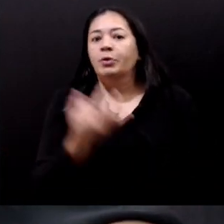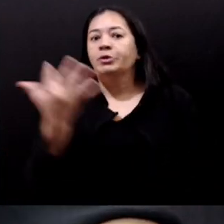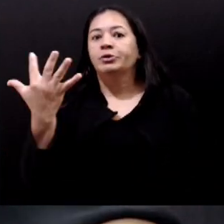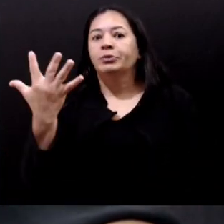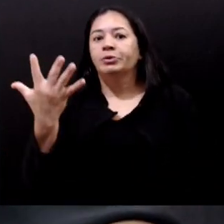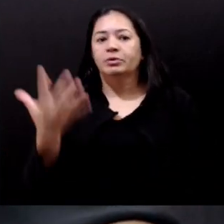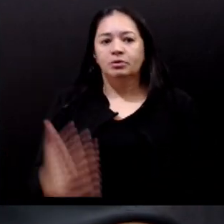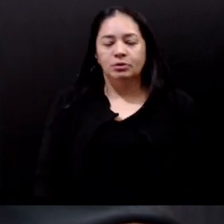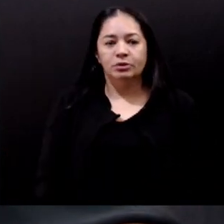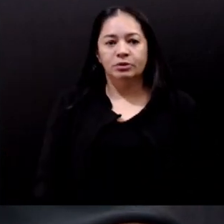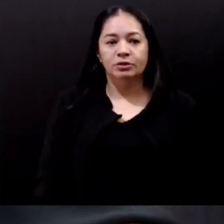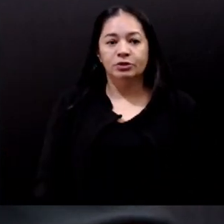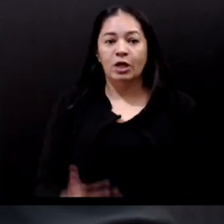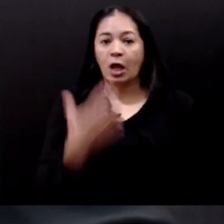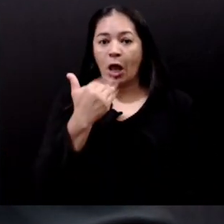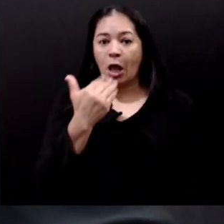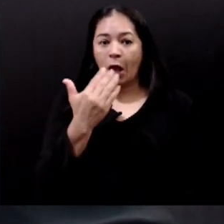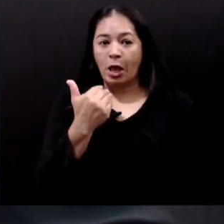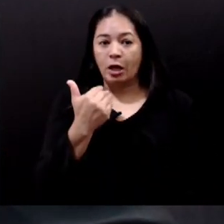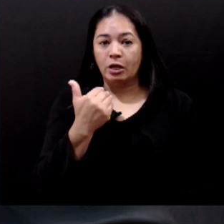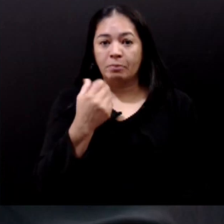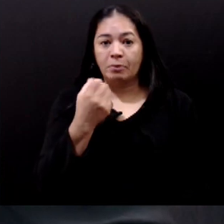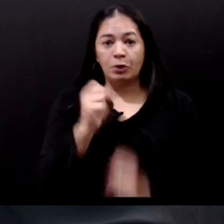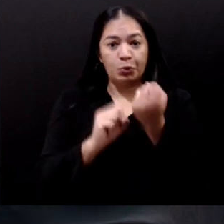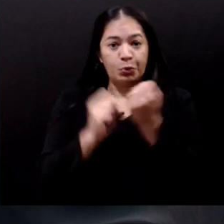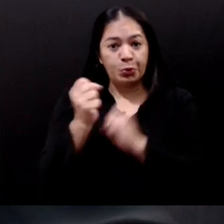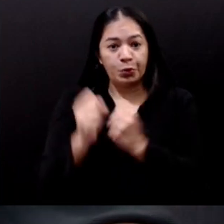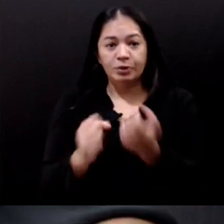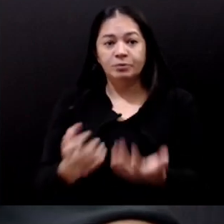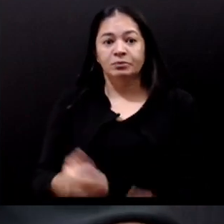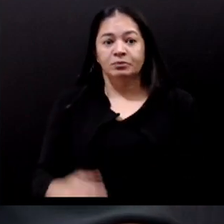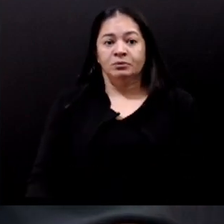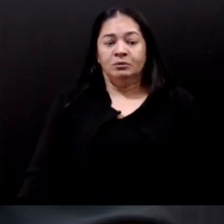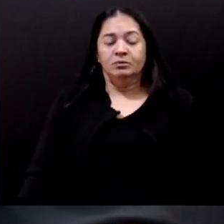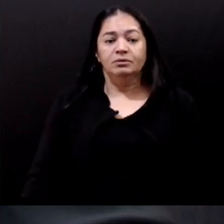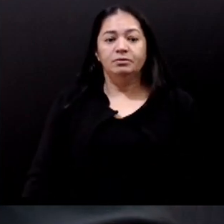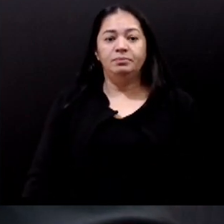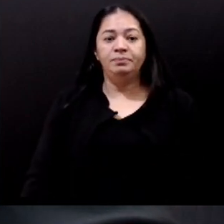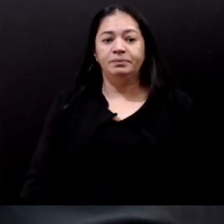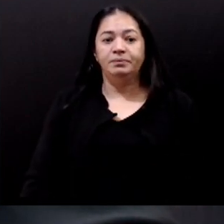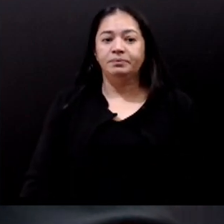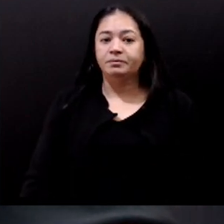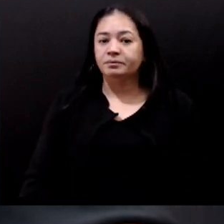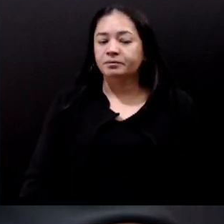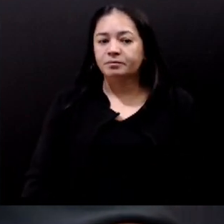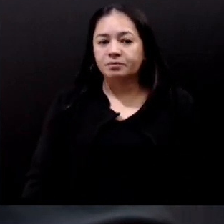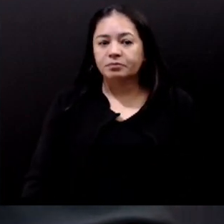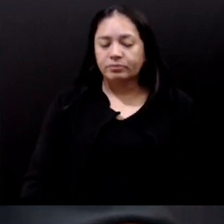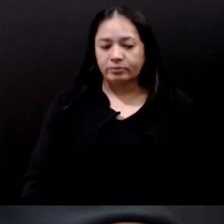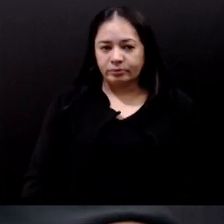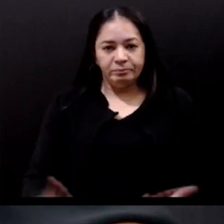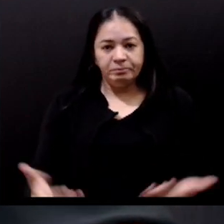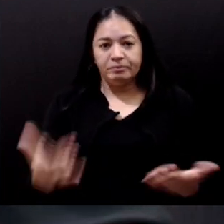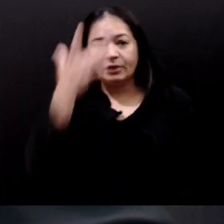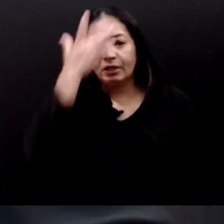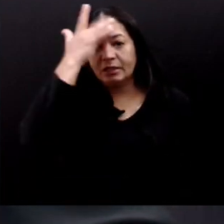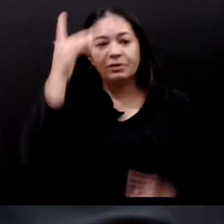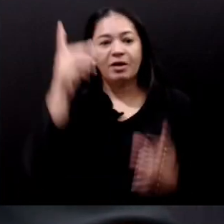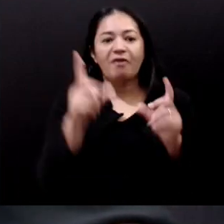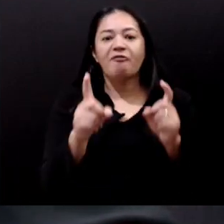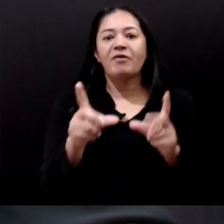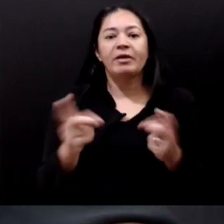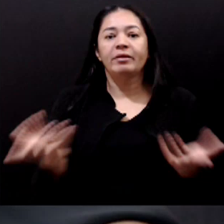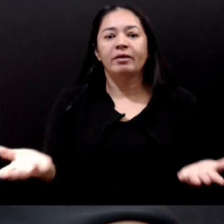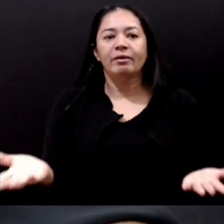alimentos superprocessados, muitos deles inclusive suplementos, e que as pessoas vendem como se fosse,